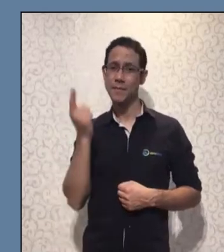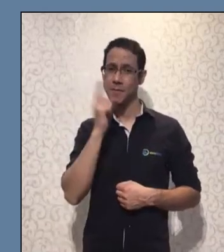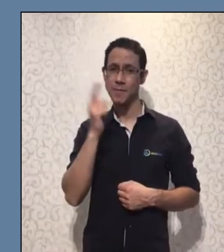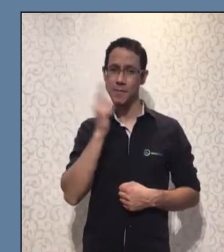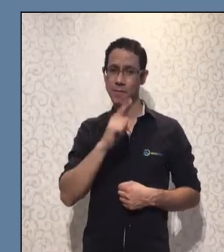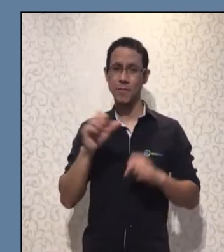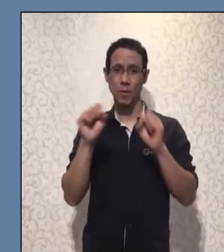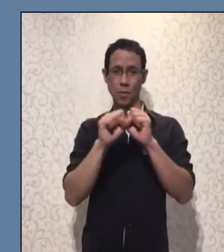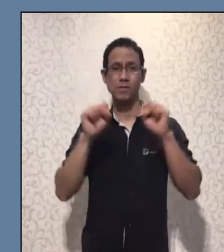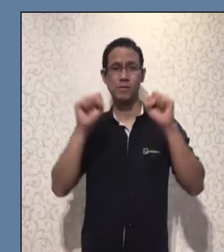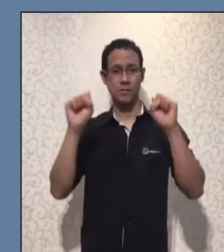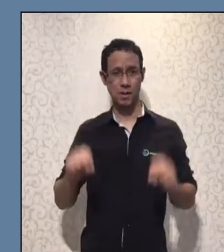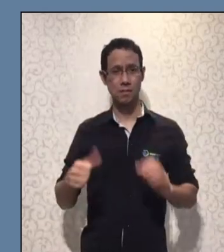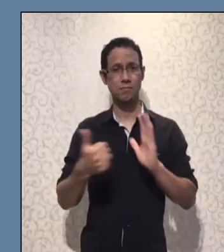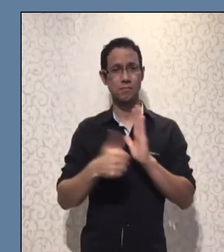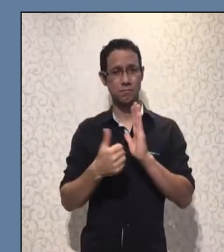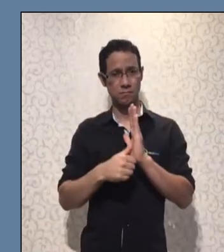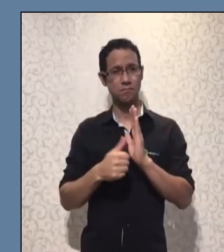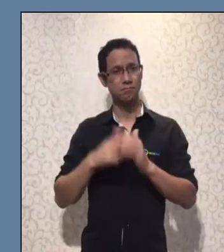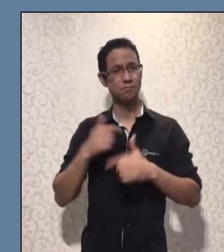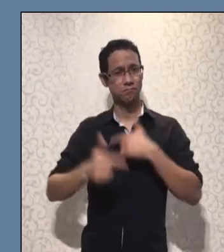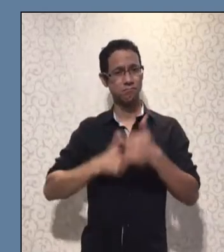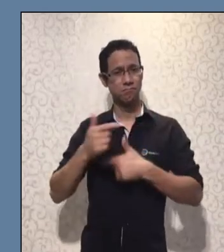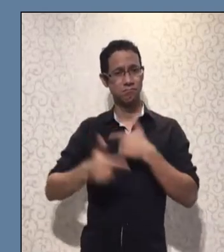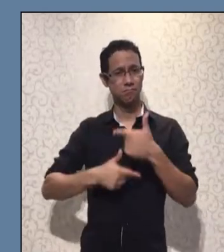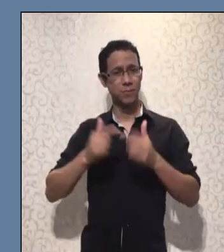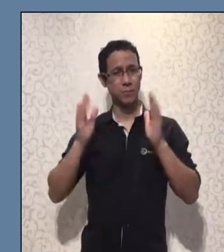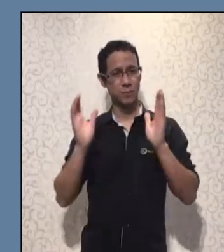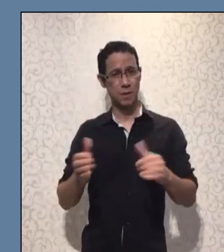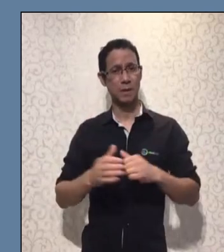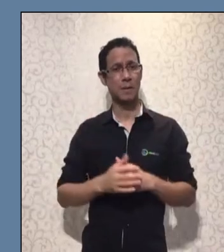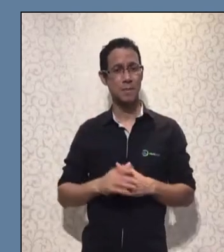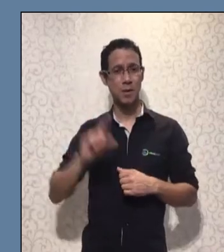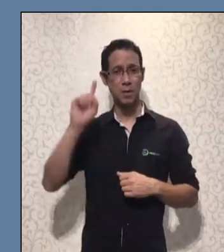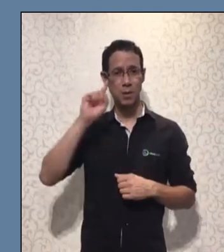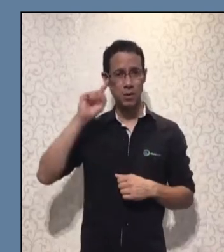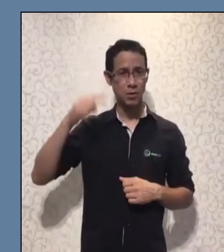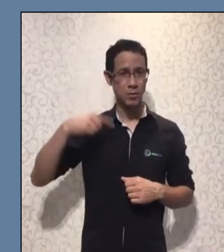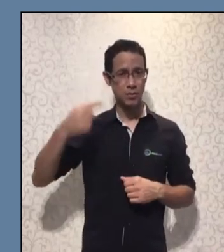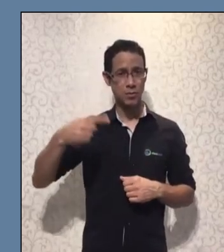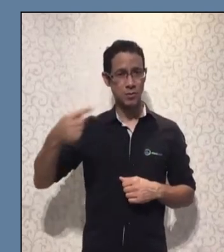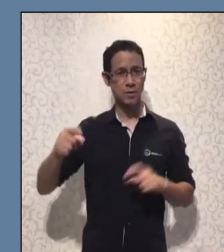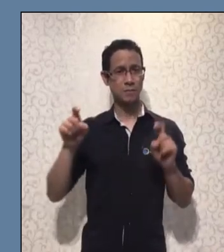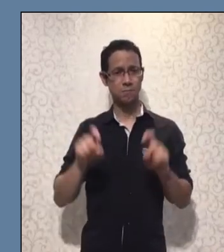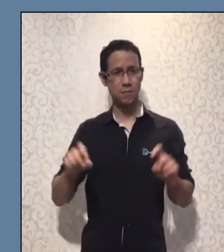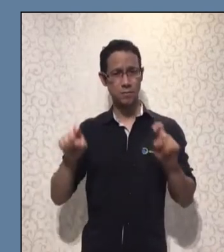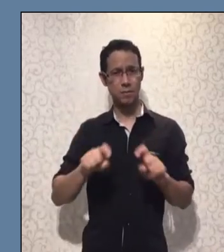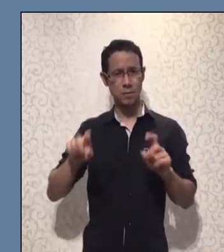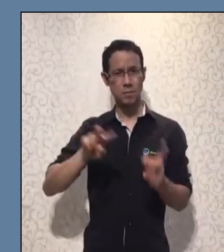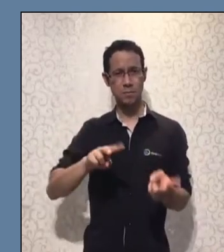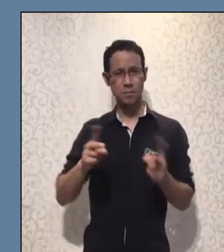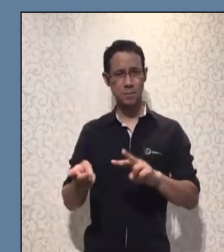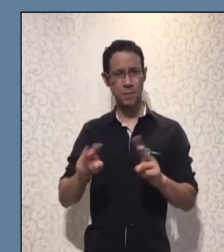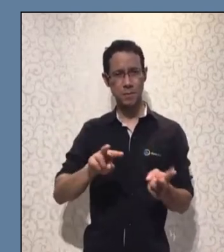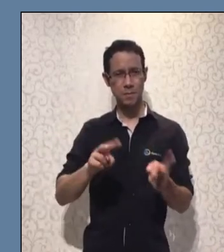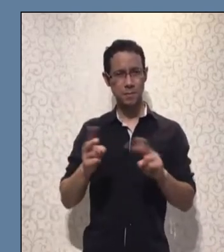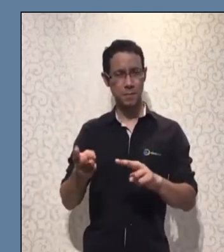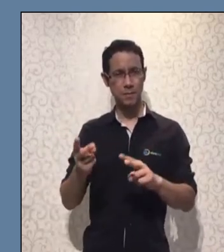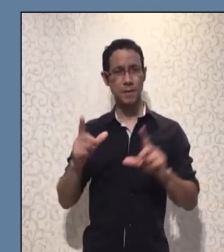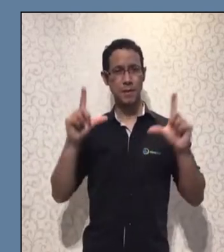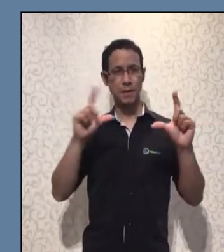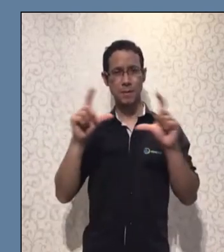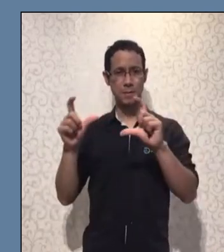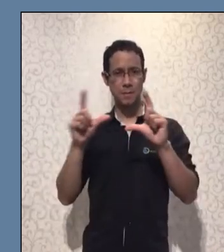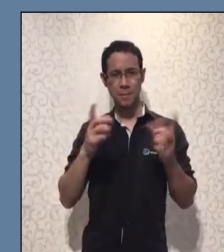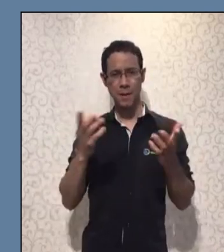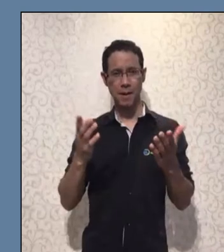documental existindo, né? Ter a rotina de digitalização das nossas imagens, dos nossos